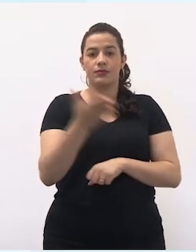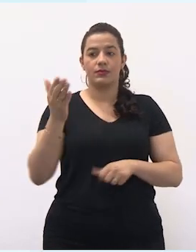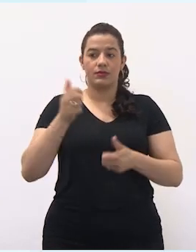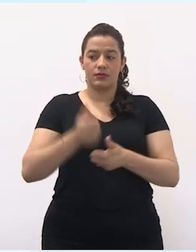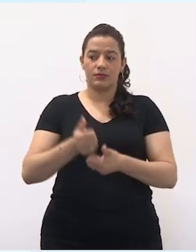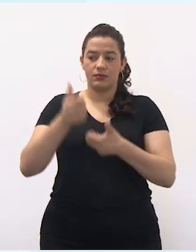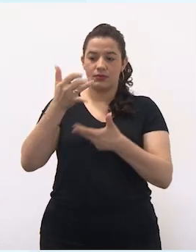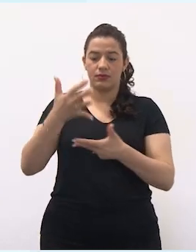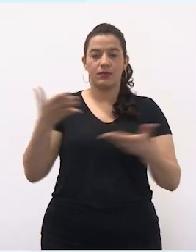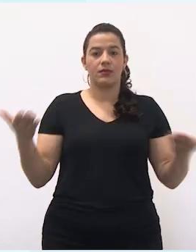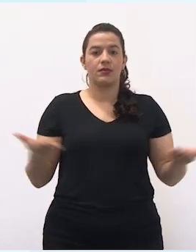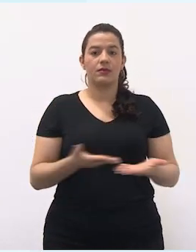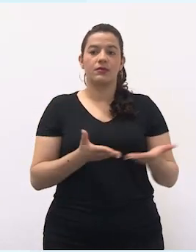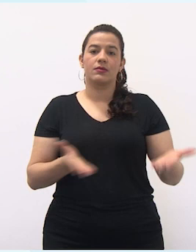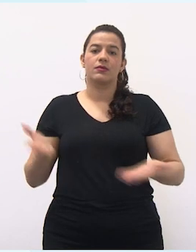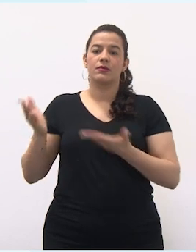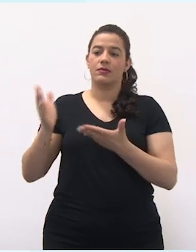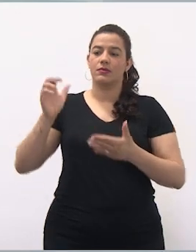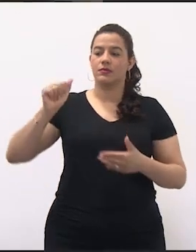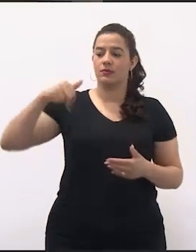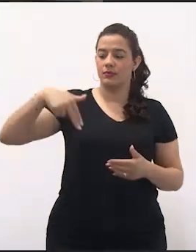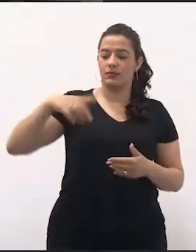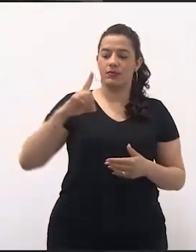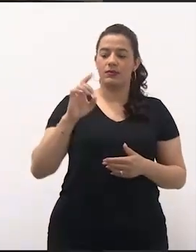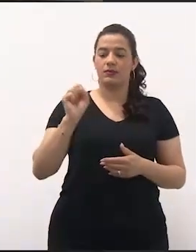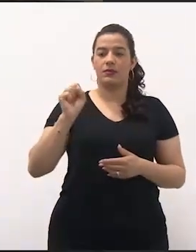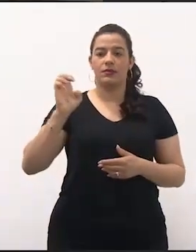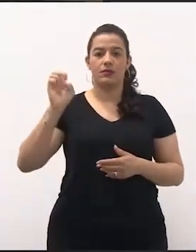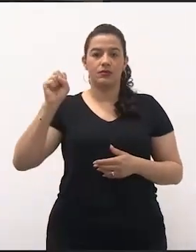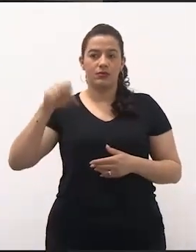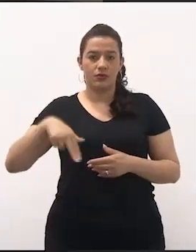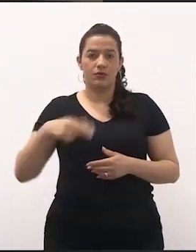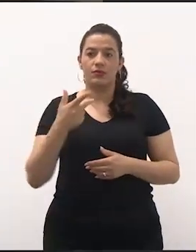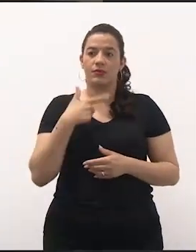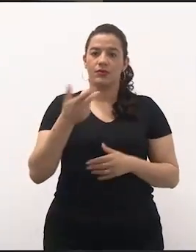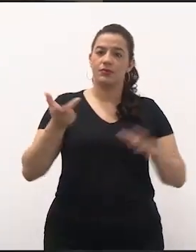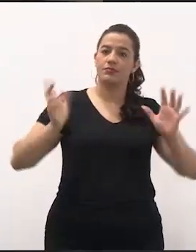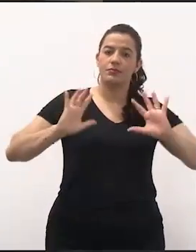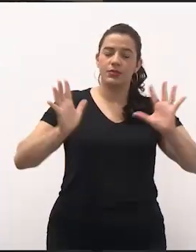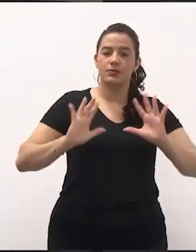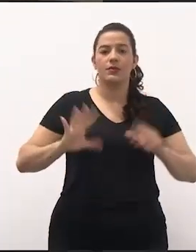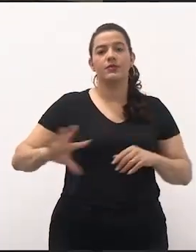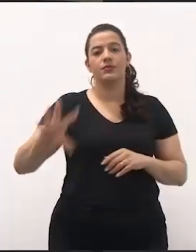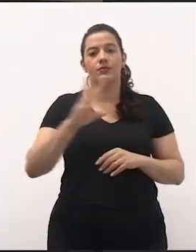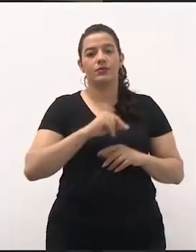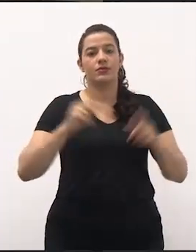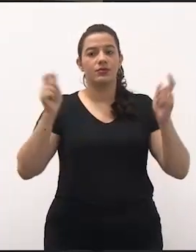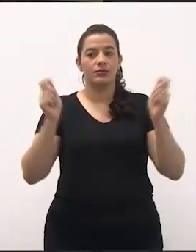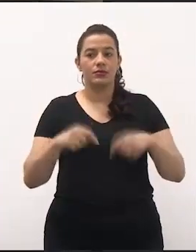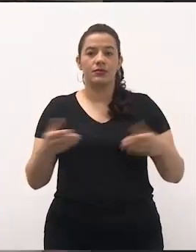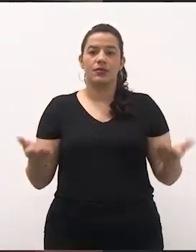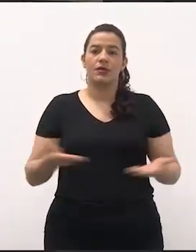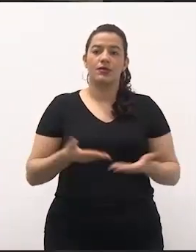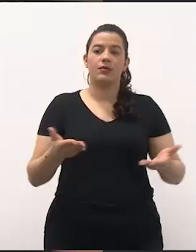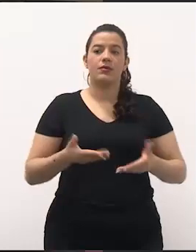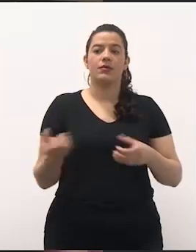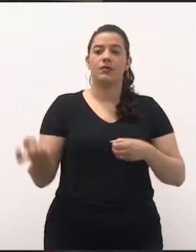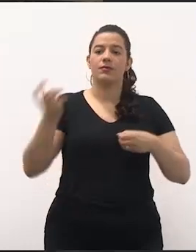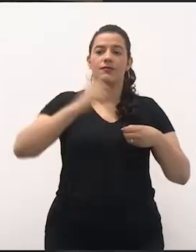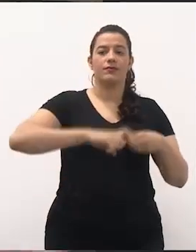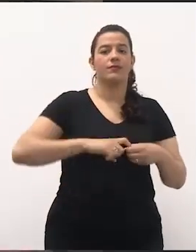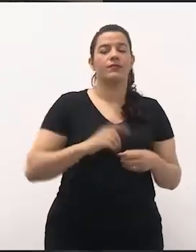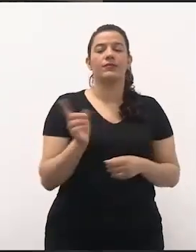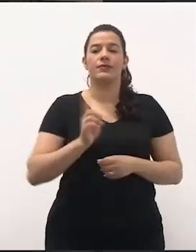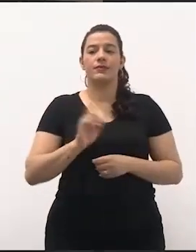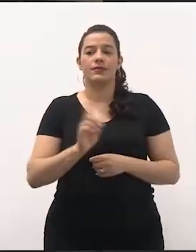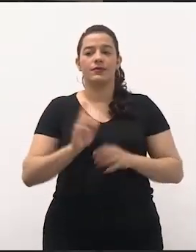chat. Eu vou passar a palavra para o Anderson e para a Alcione se despedirem, e aí eu também me despeço de vocês já que agora, não vou voltar a palavra